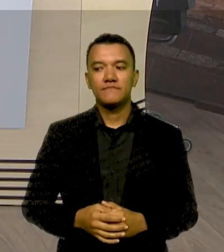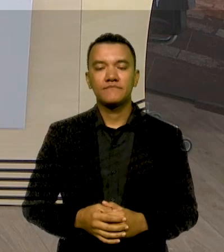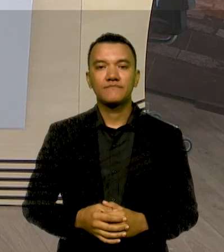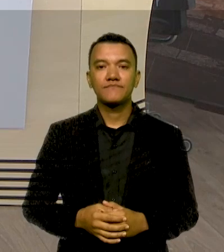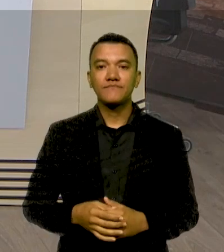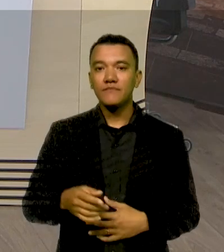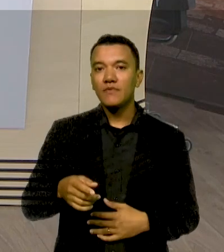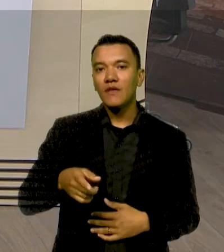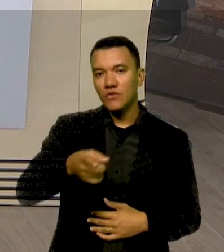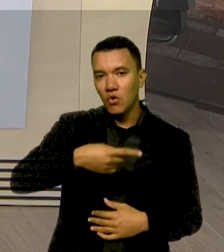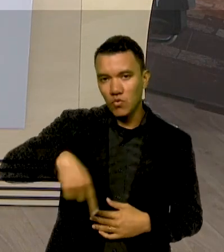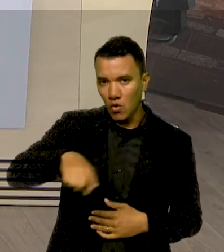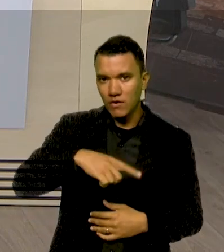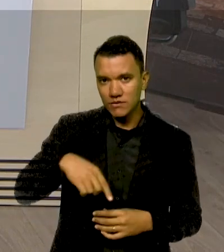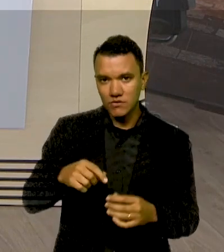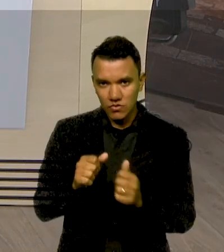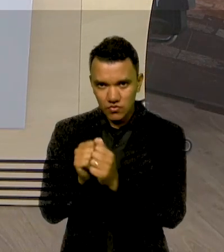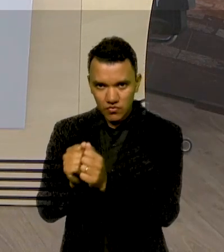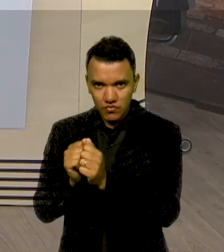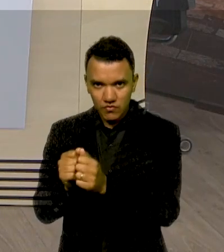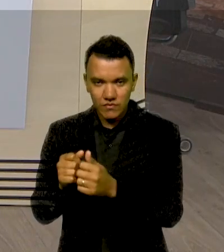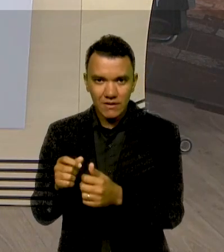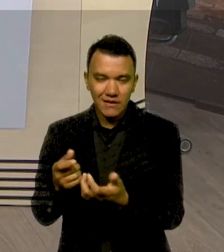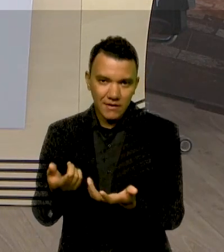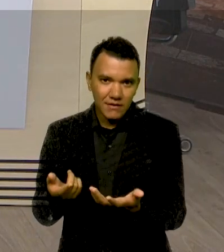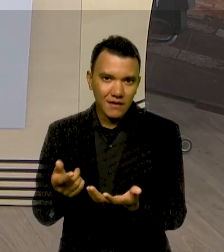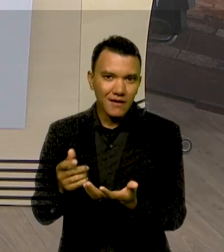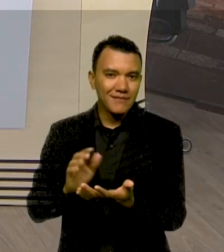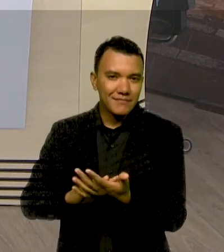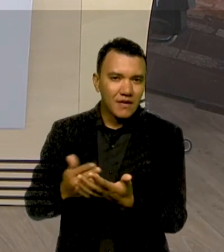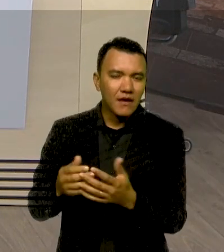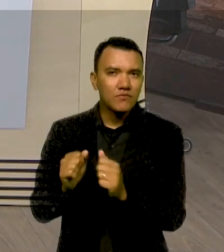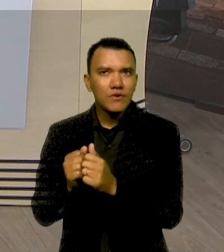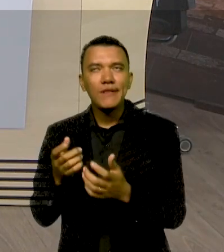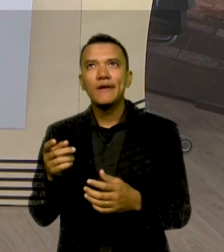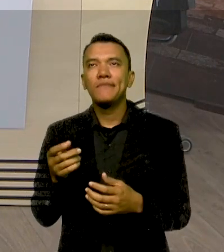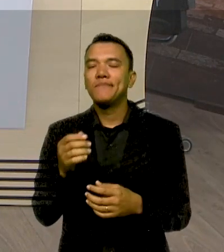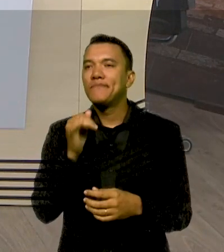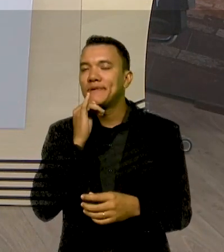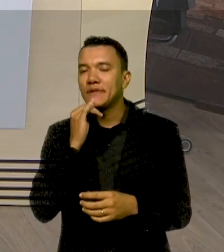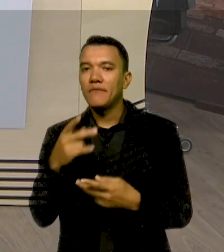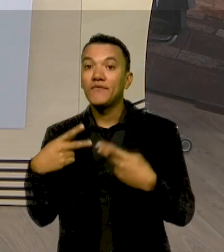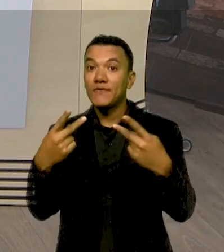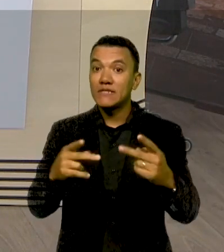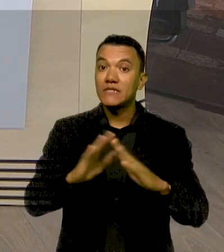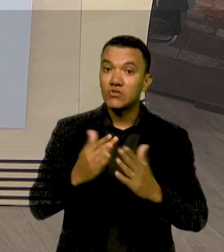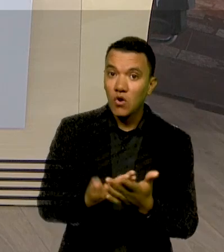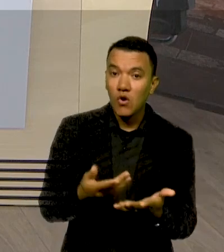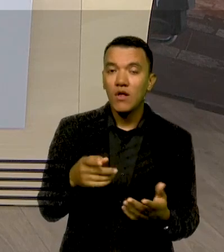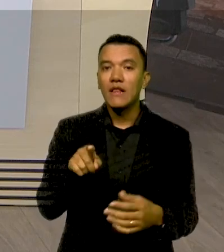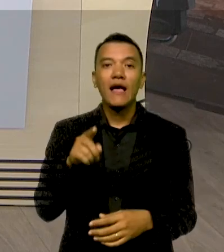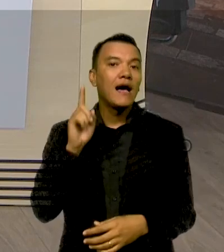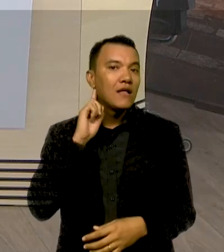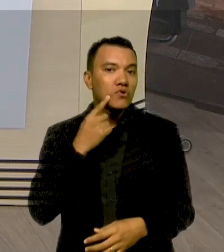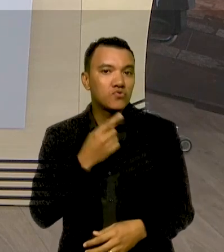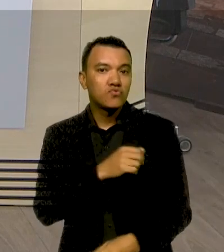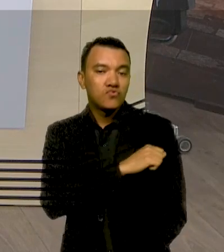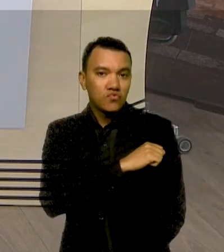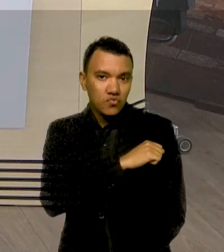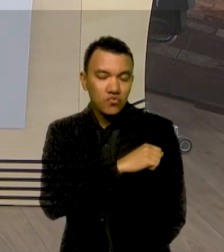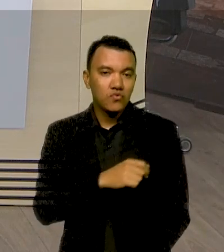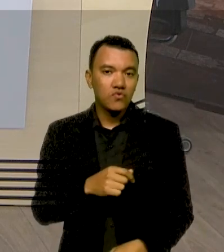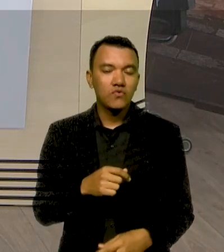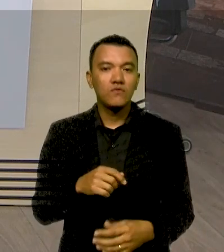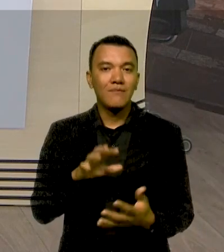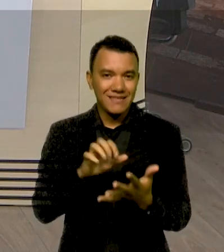nós, no acompanhamento técnico dessas escolas que têm os estudantes surdos matriculados, nós